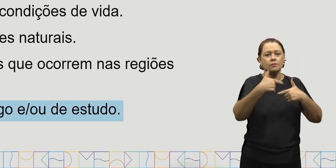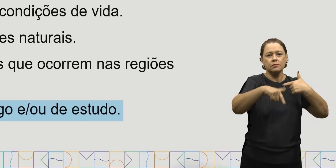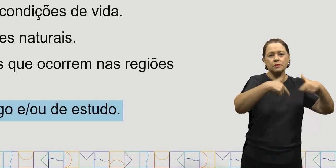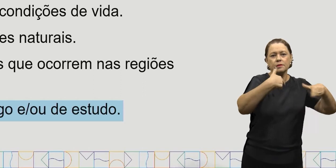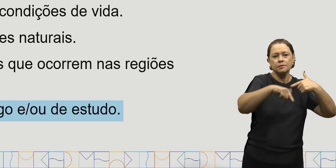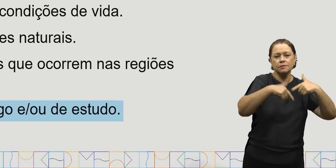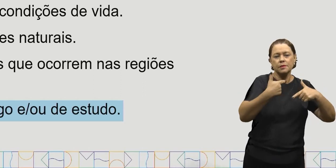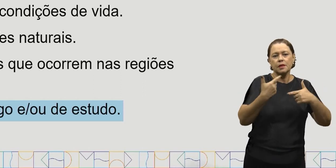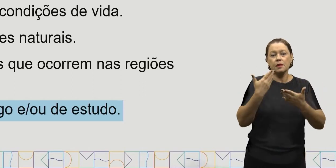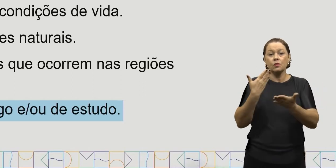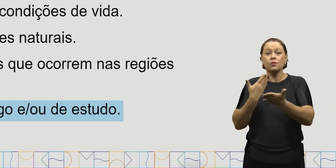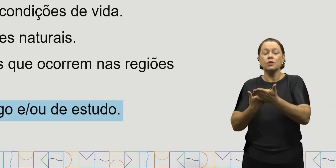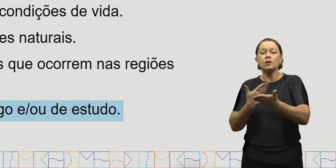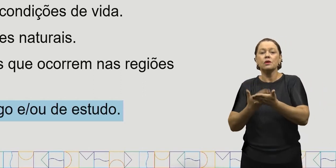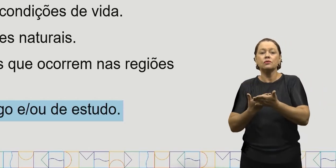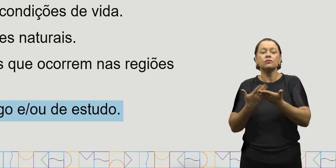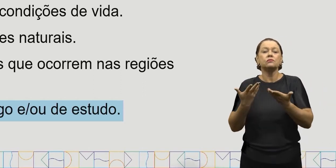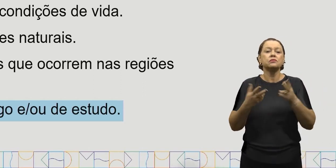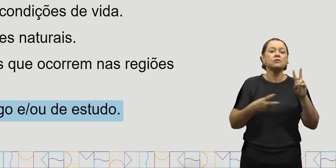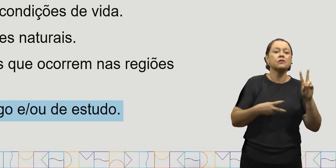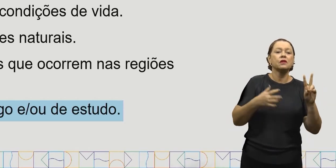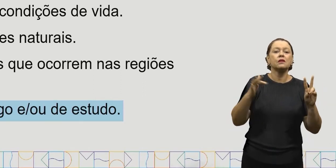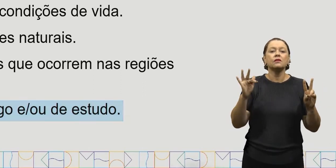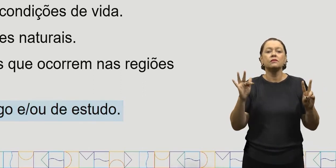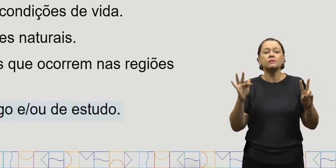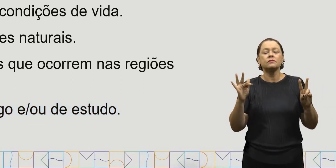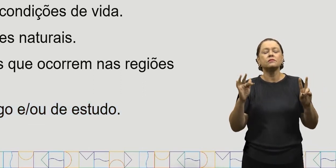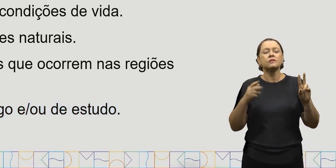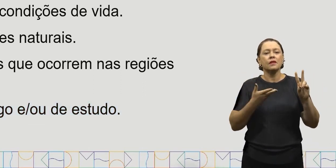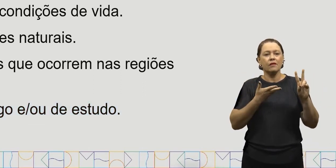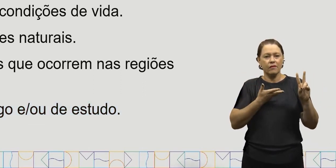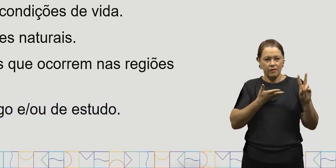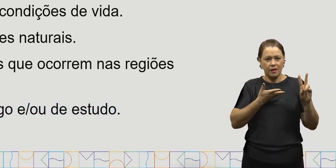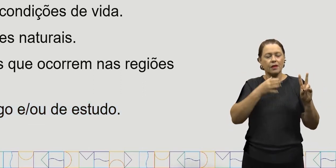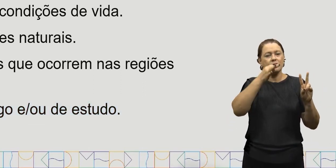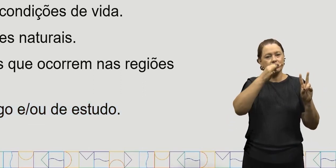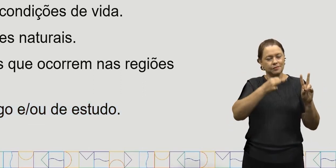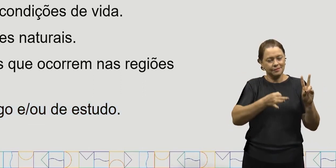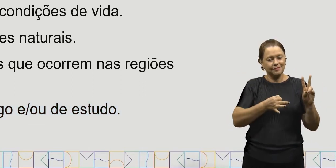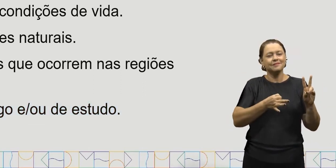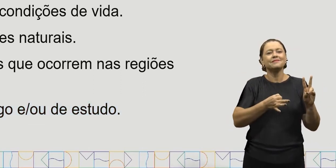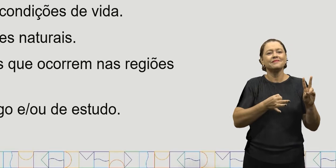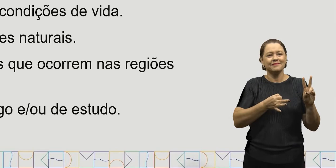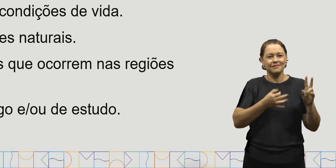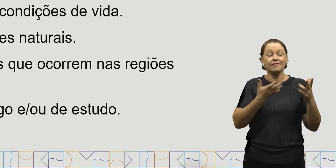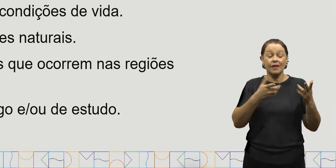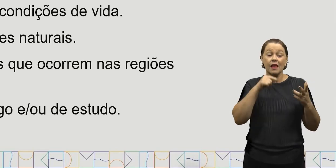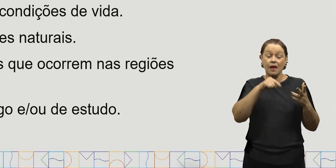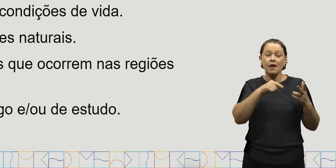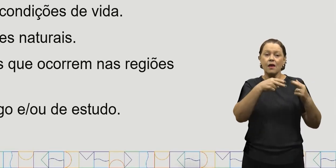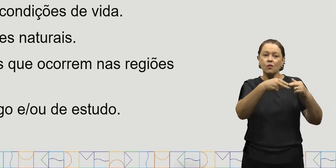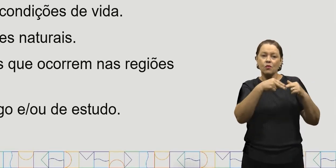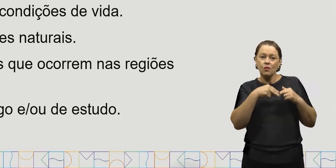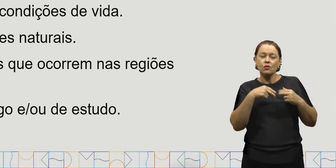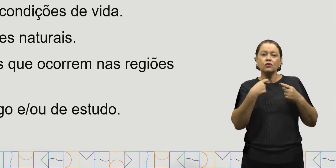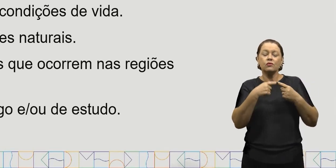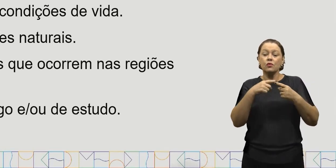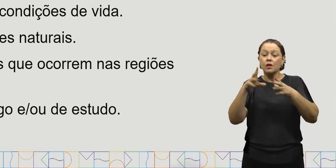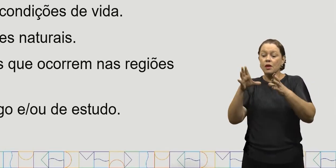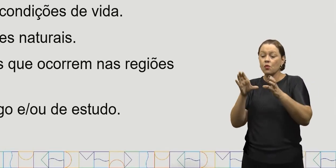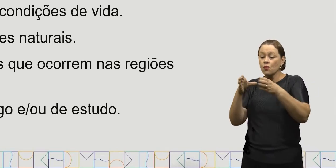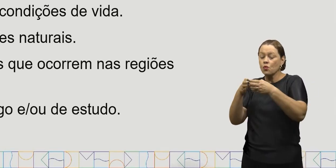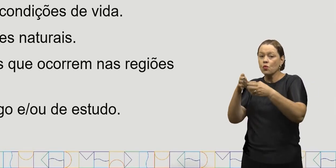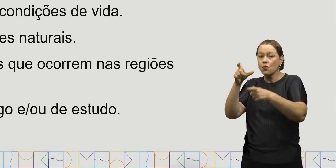emprego e ou de estudo. Ela é verdadeira, muito bem. Esse é mais um motivo para que as